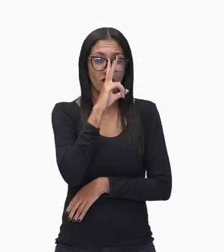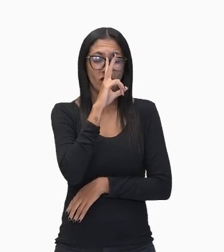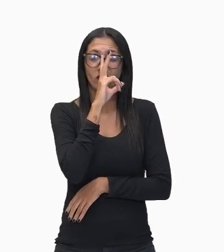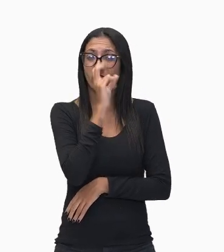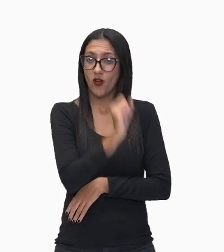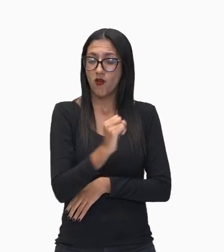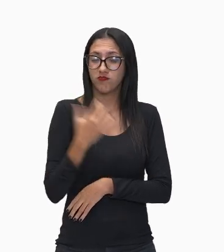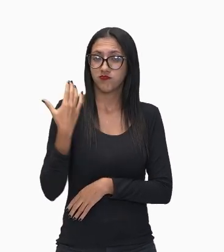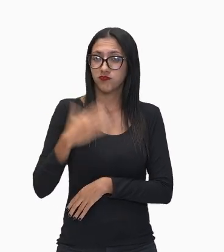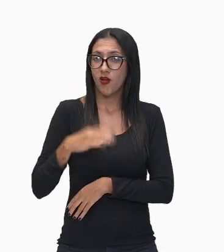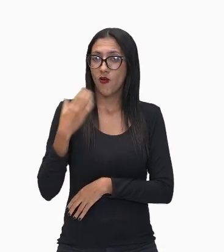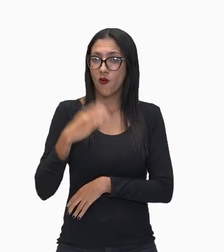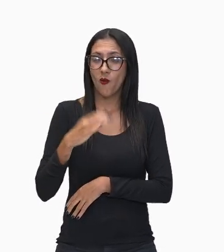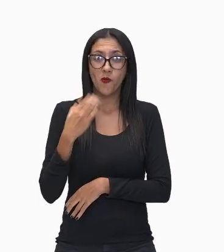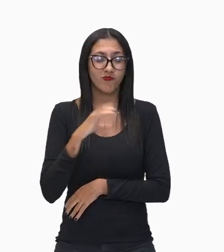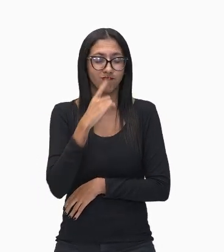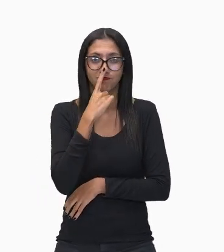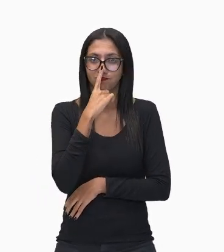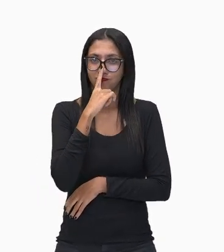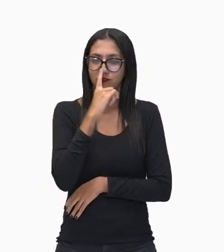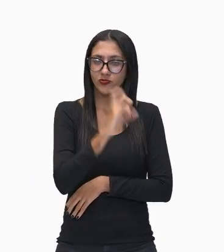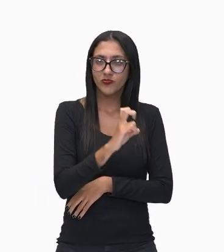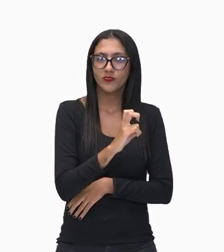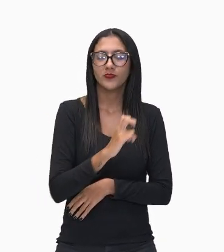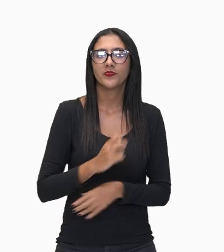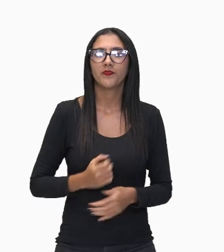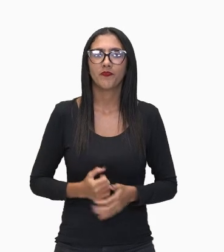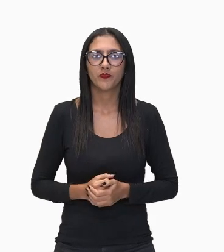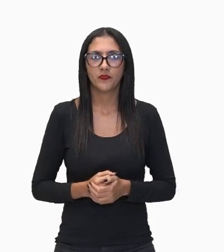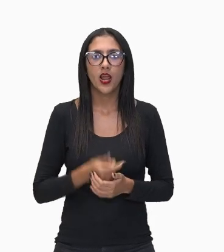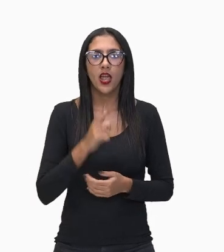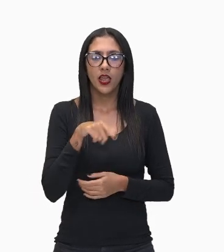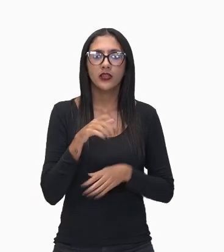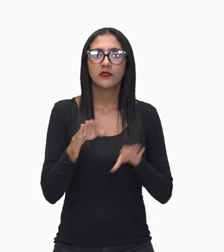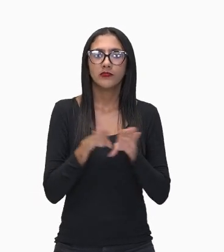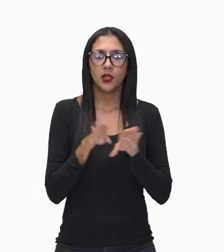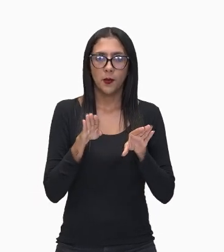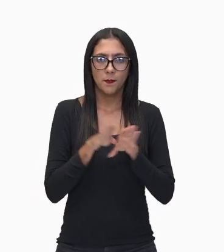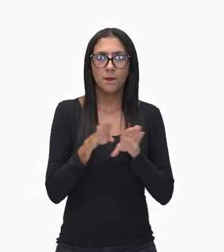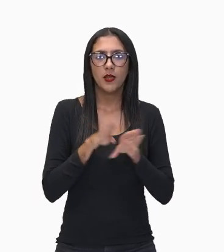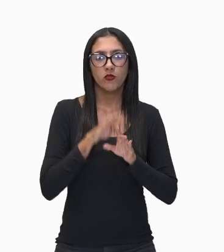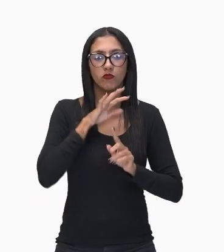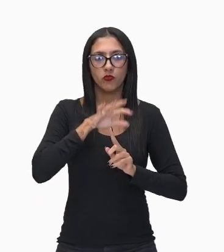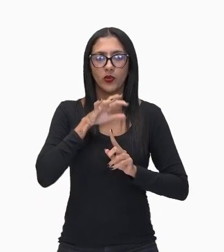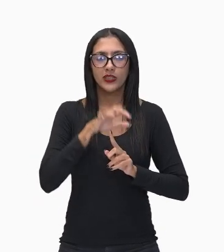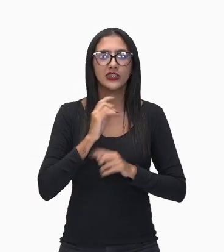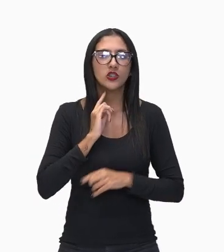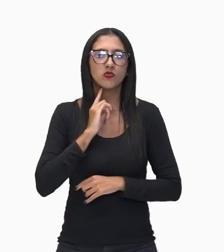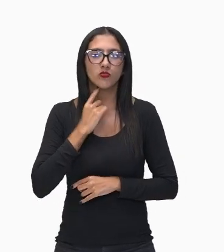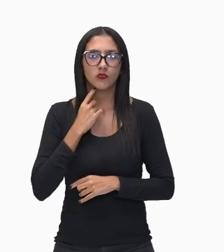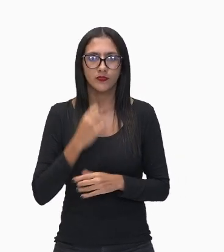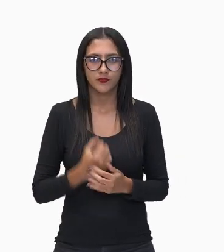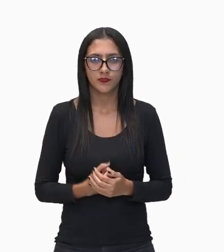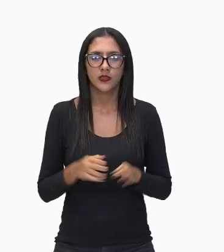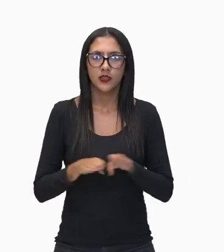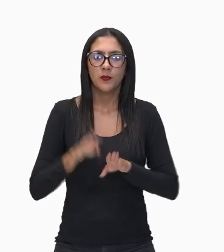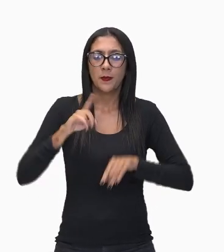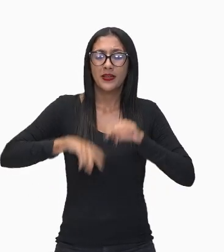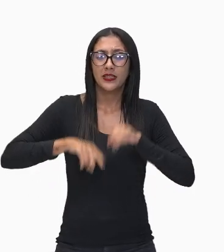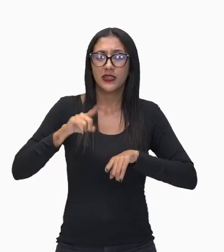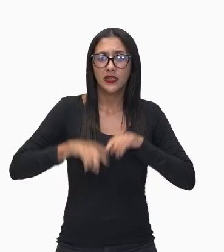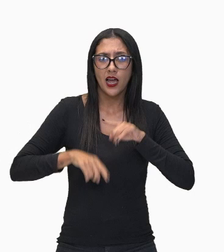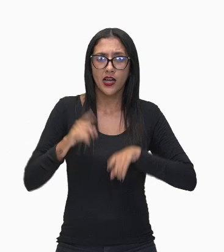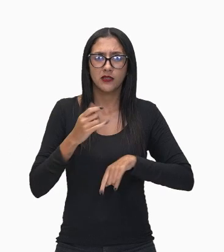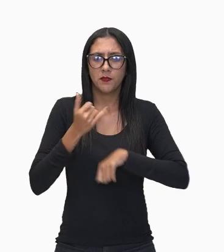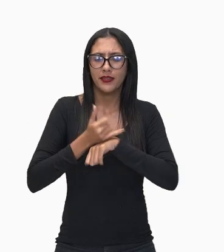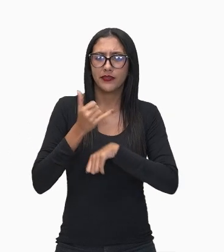né, e bem desagradável, né, e ele ajuda aí na contaminação do solo. Os metais pesados ou produtos químicos